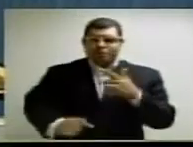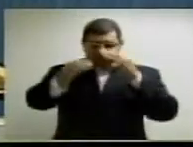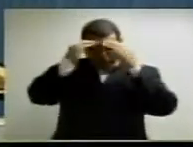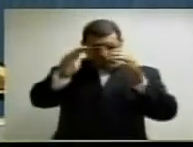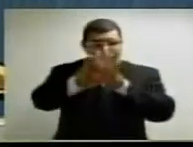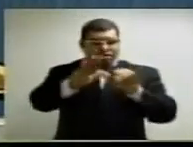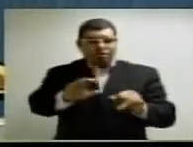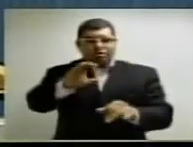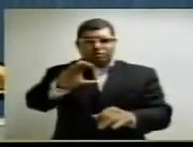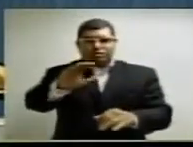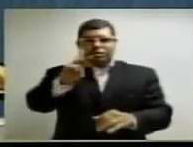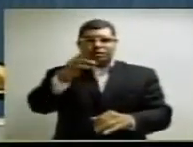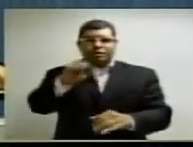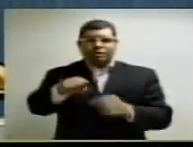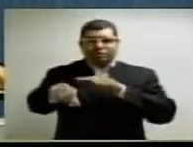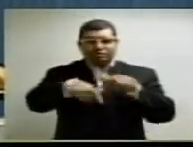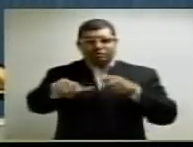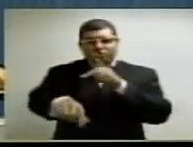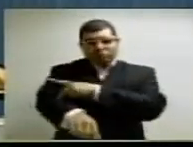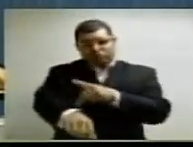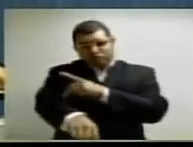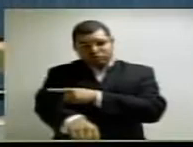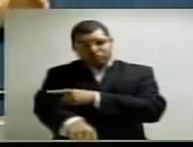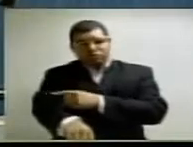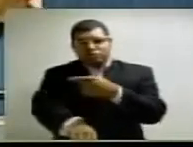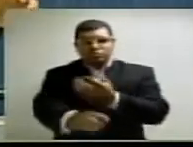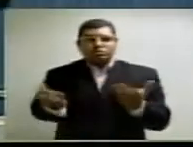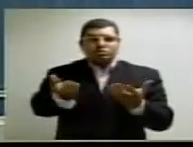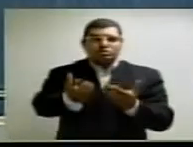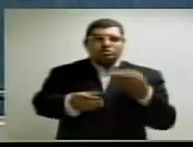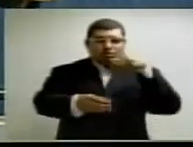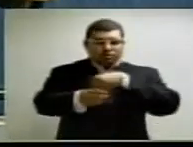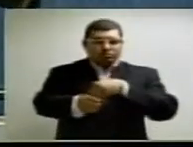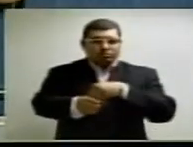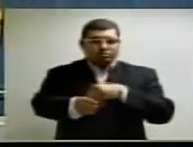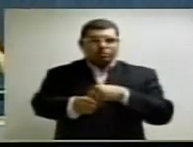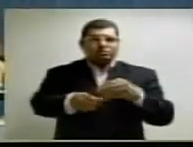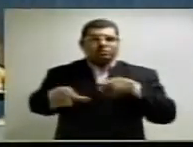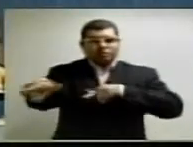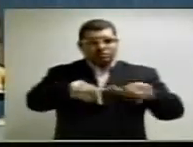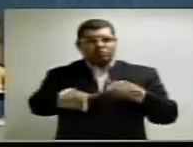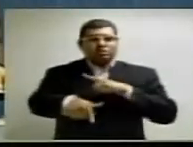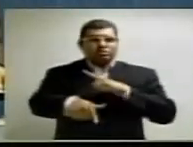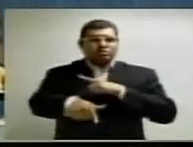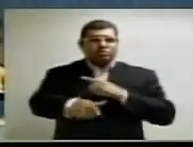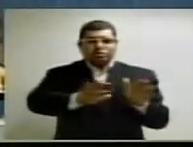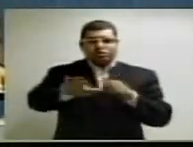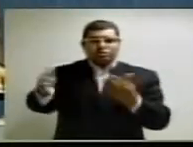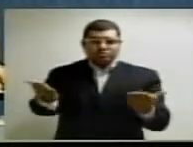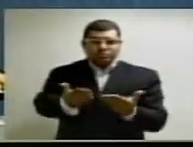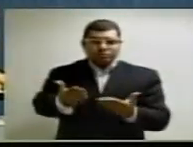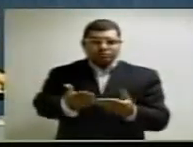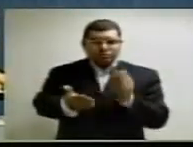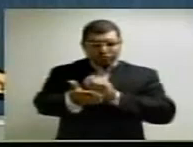cumpre a lei da HTP, da hora de trabalho pedagógico, aquela hora dentro da jornada de trabalho que deve ser destinada